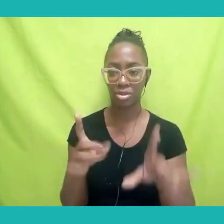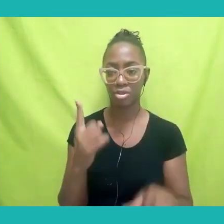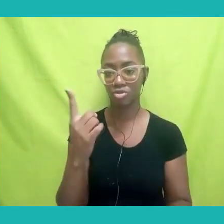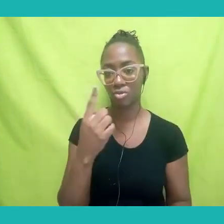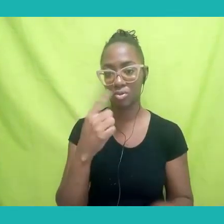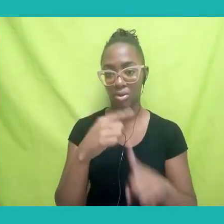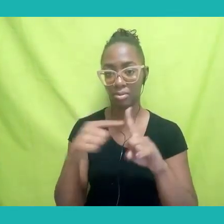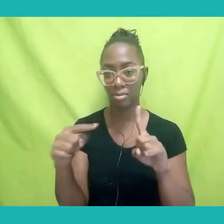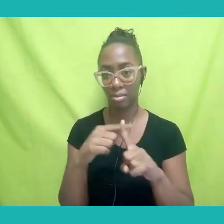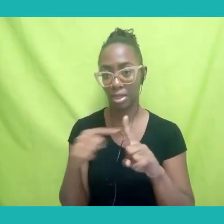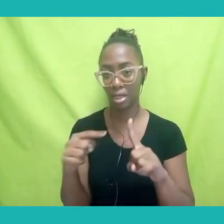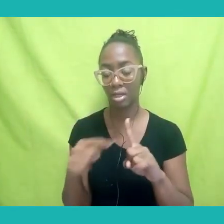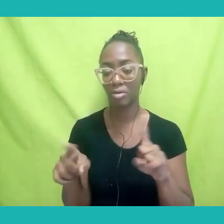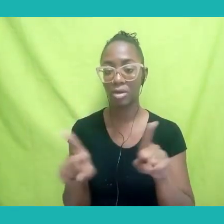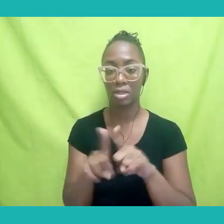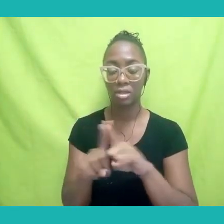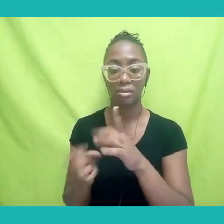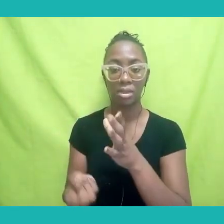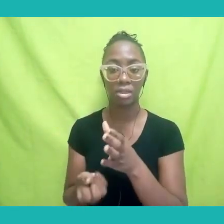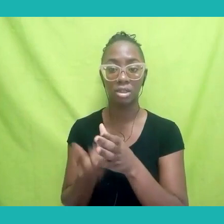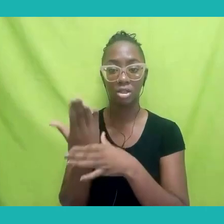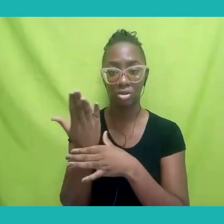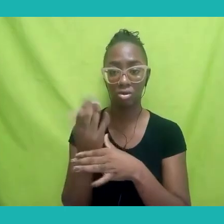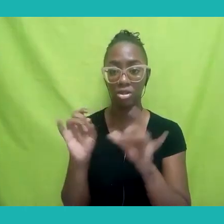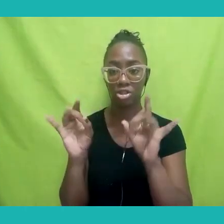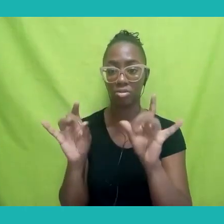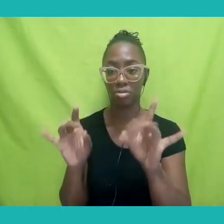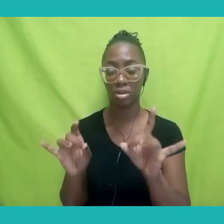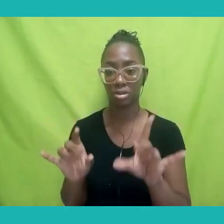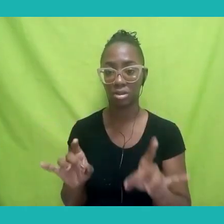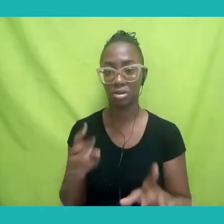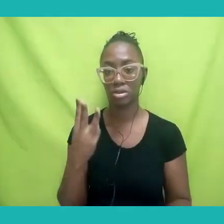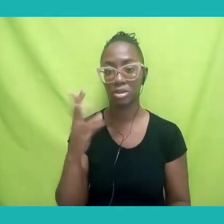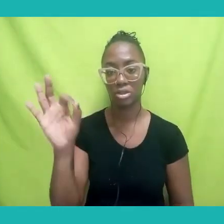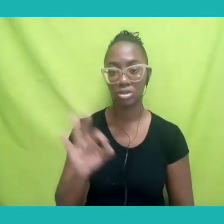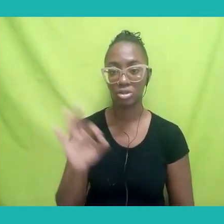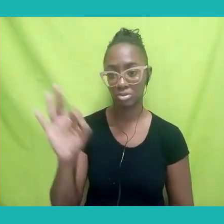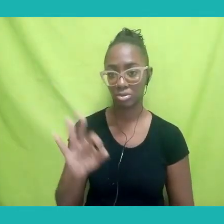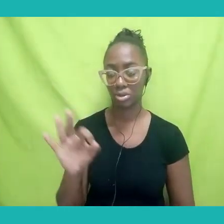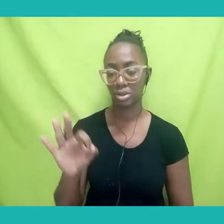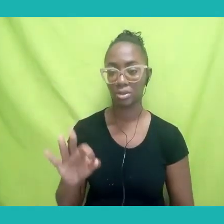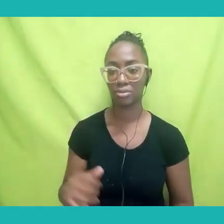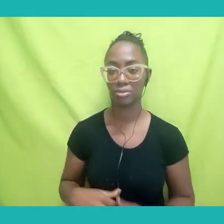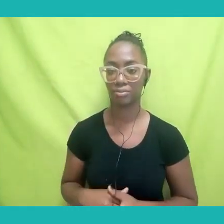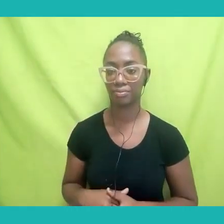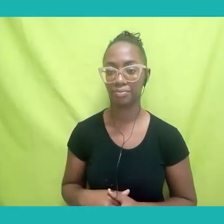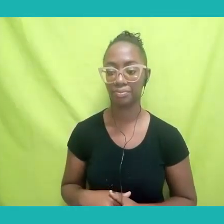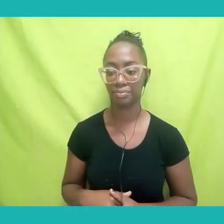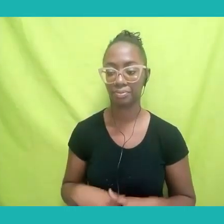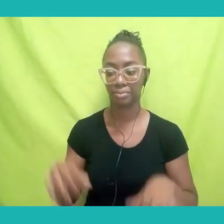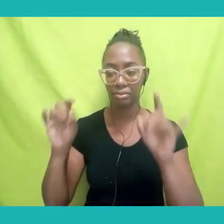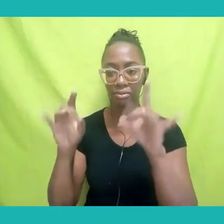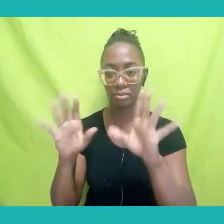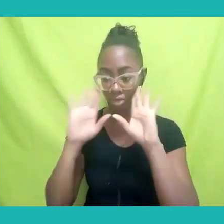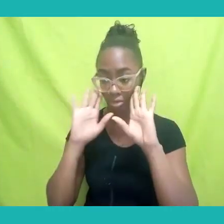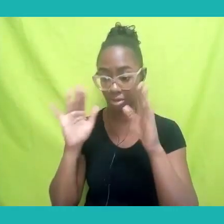MP 2215 e criou-se uma alíquota especial de 3%, né, especificamente